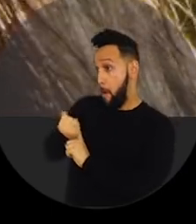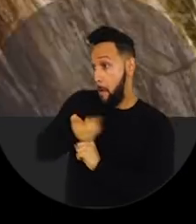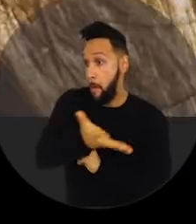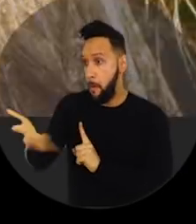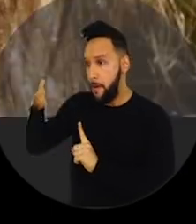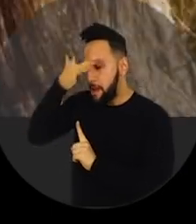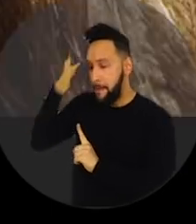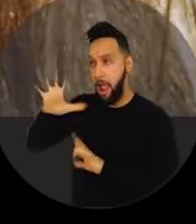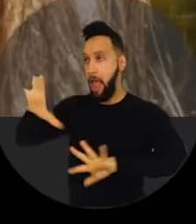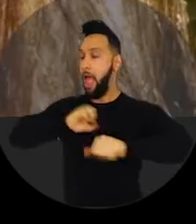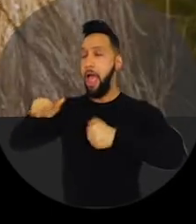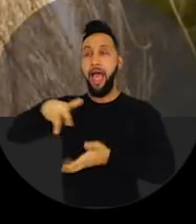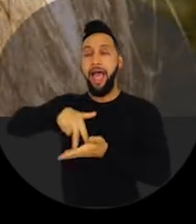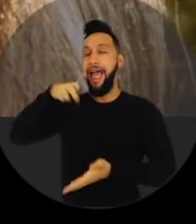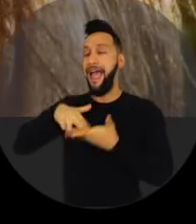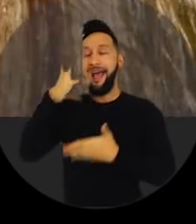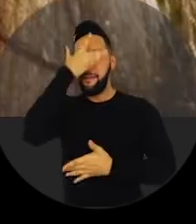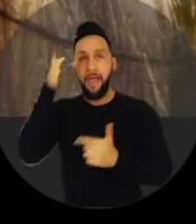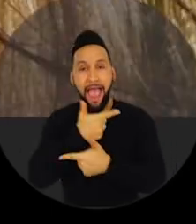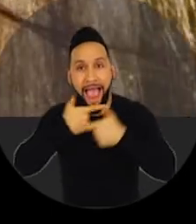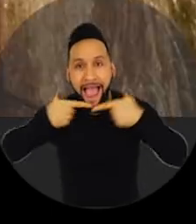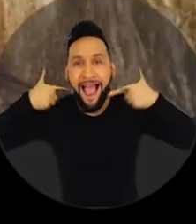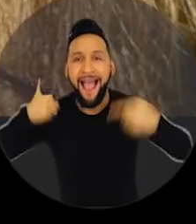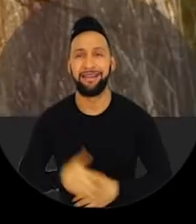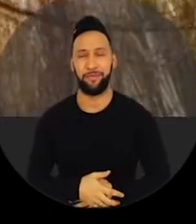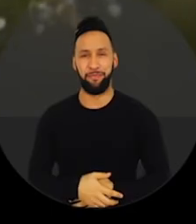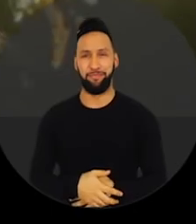Contagiava todo mundo aonde chegava.